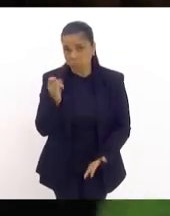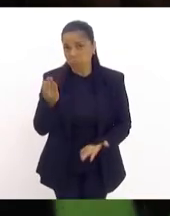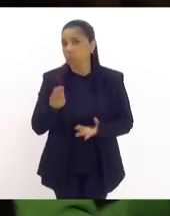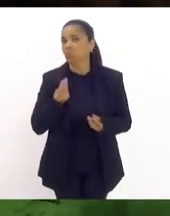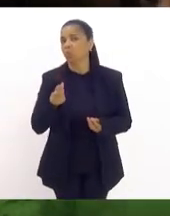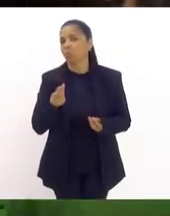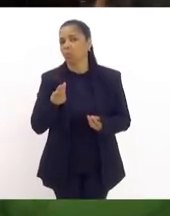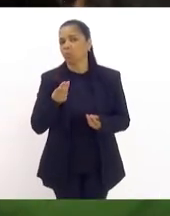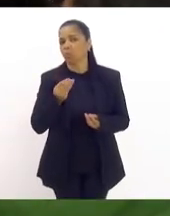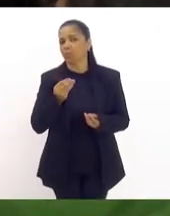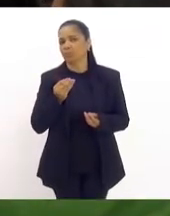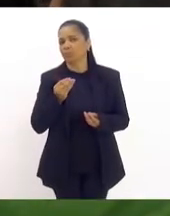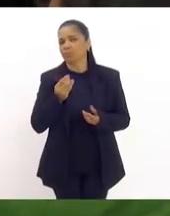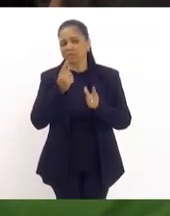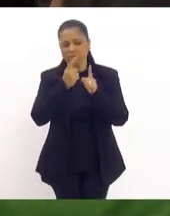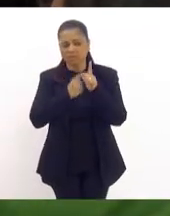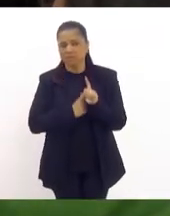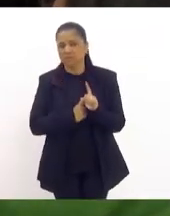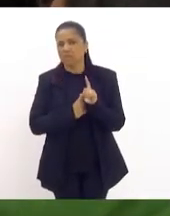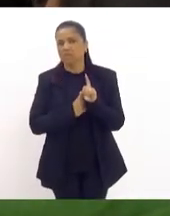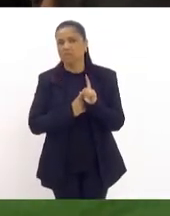ao fisco.